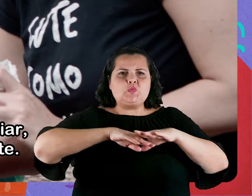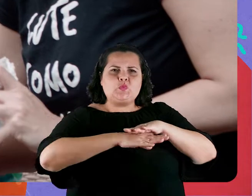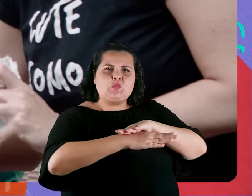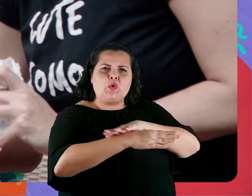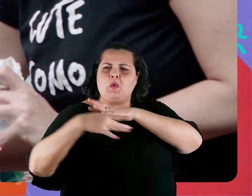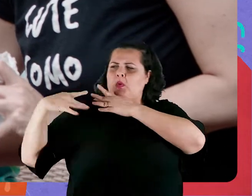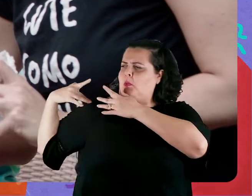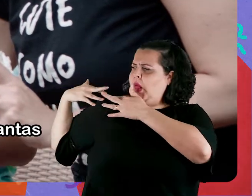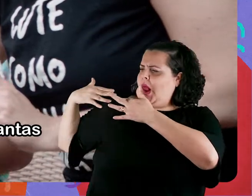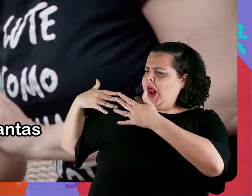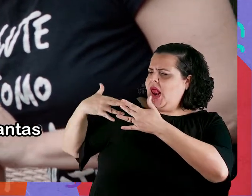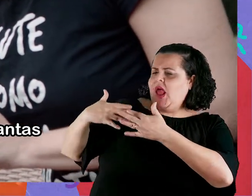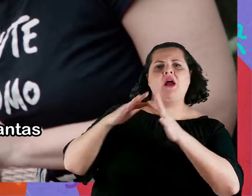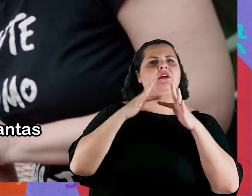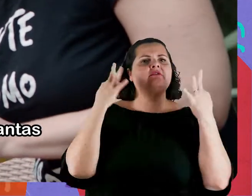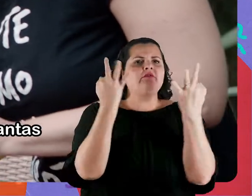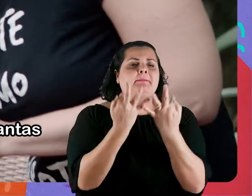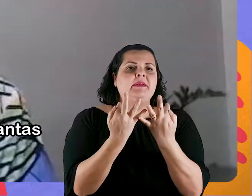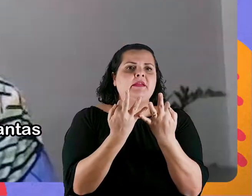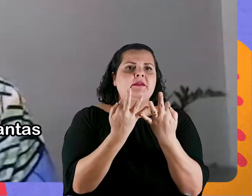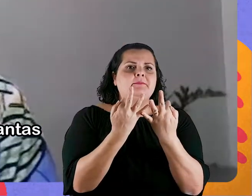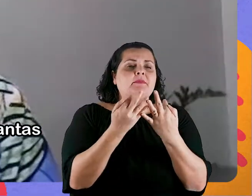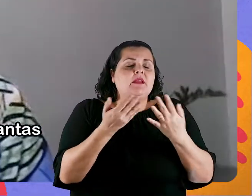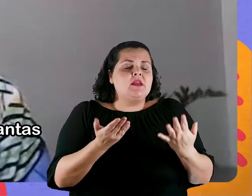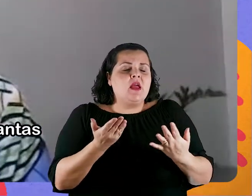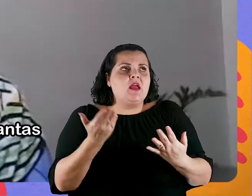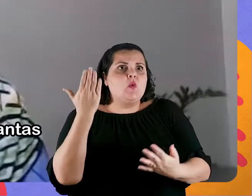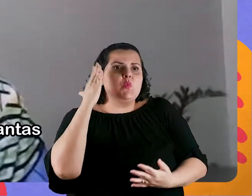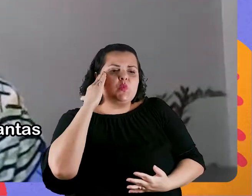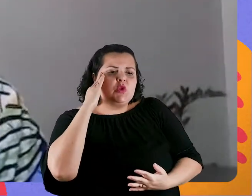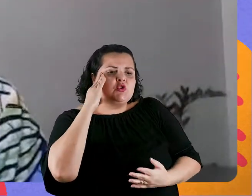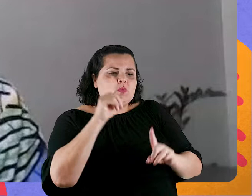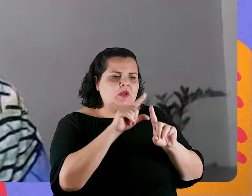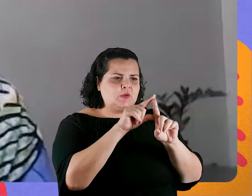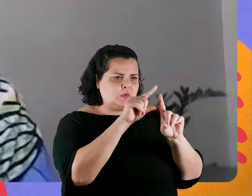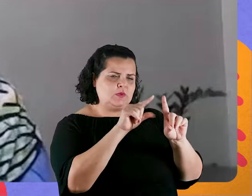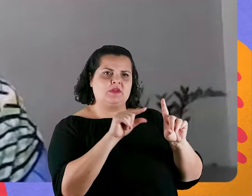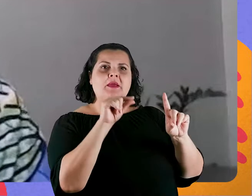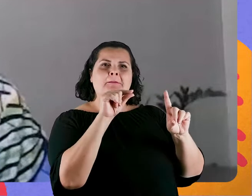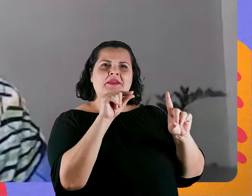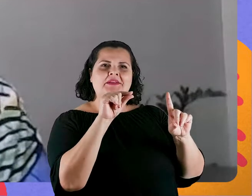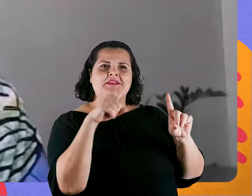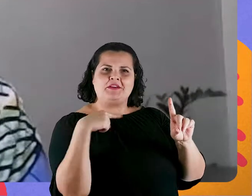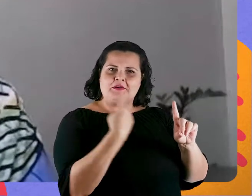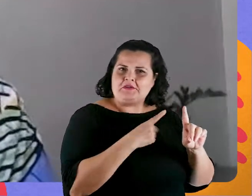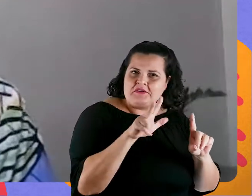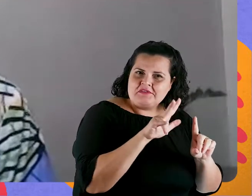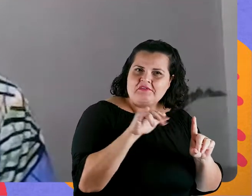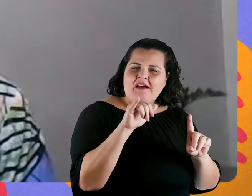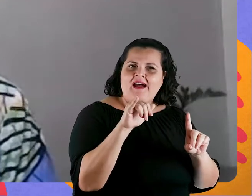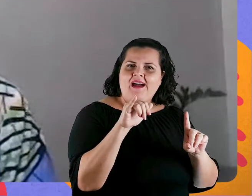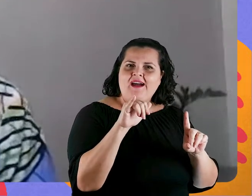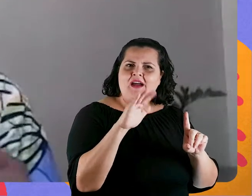geracionalmente bom então a partir de levantamento das plantas que remédio da sala vamos construindo a história nessa